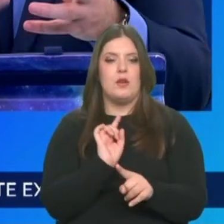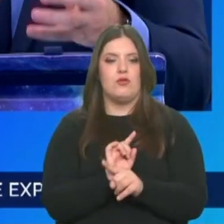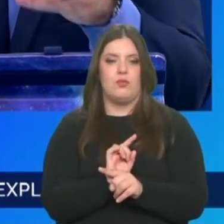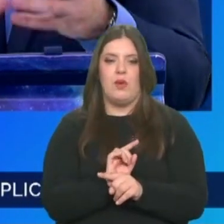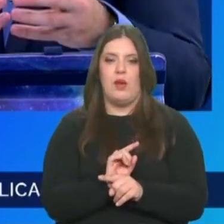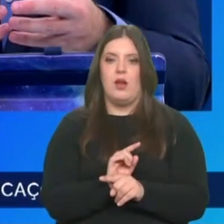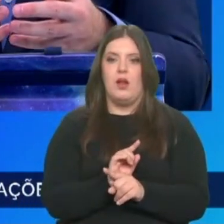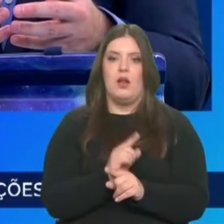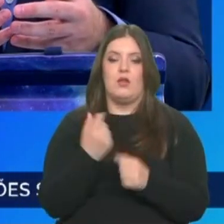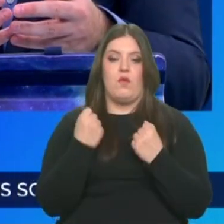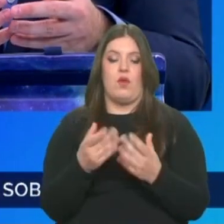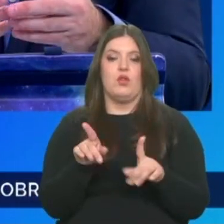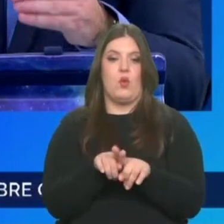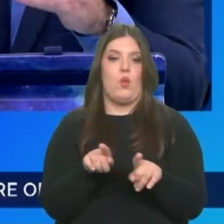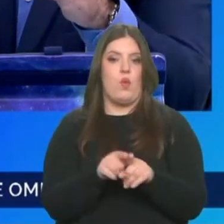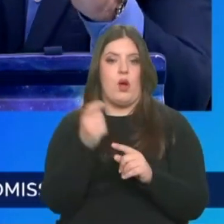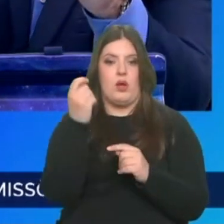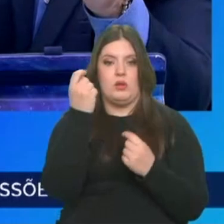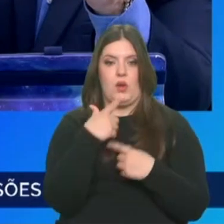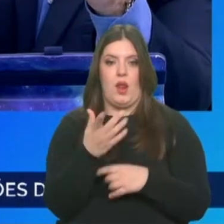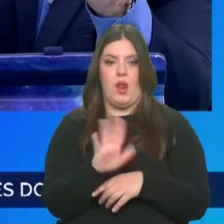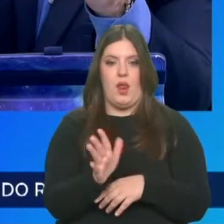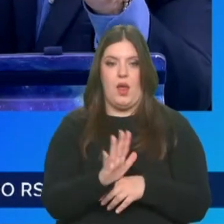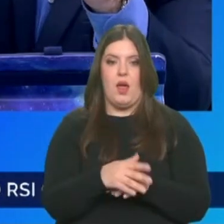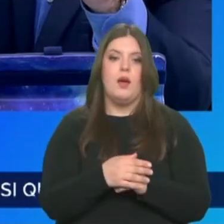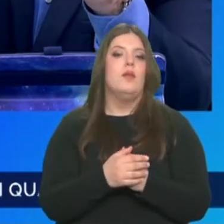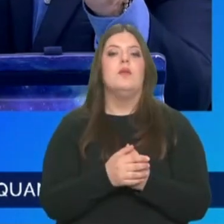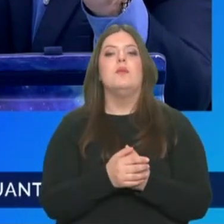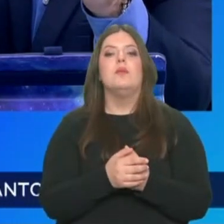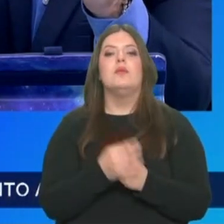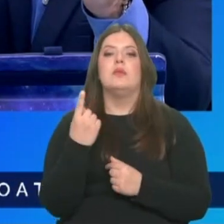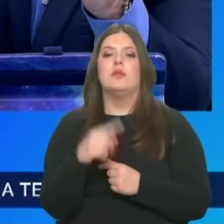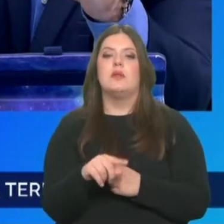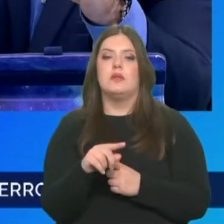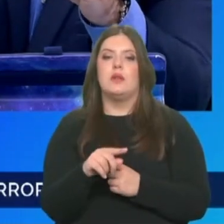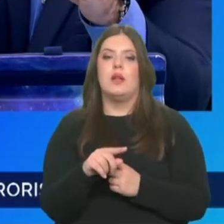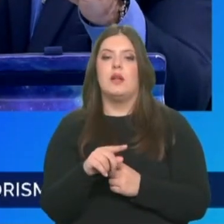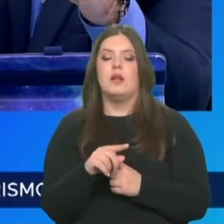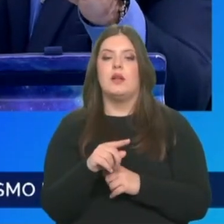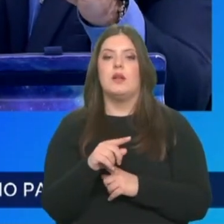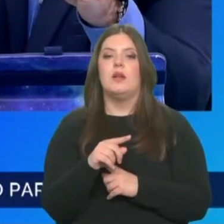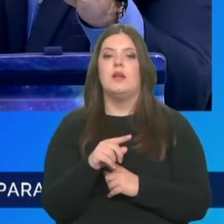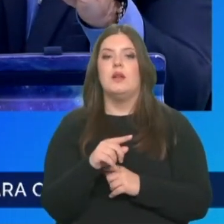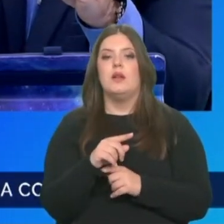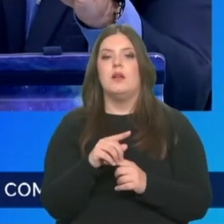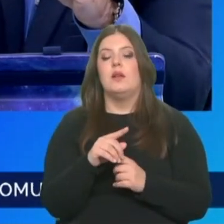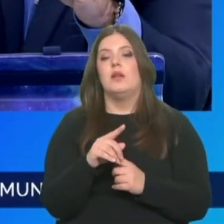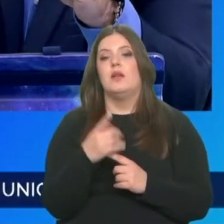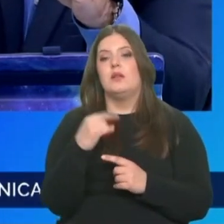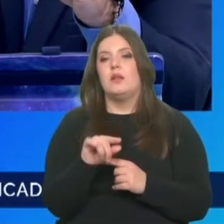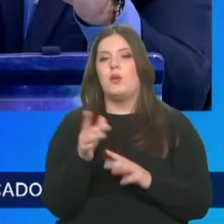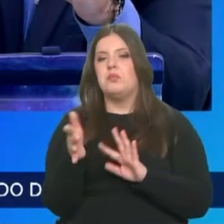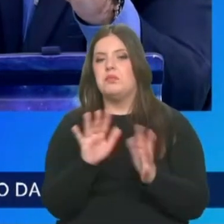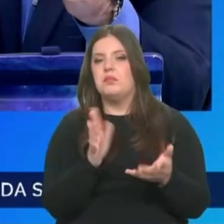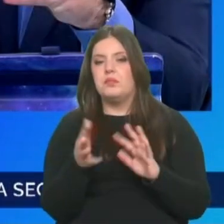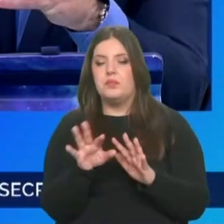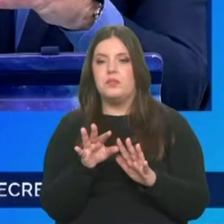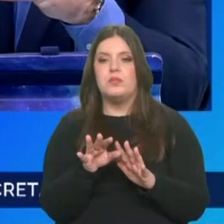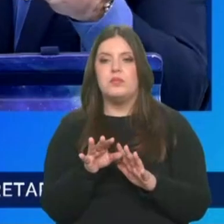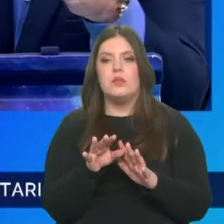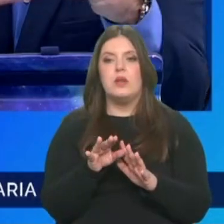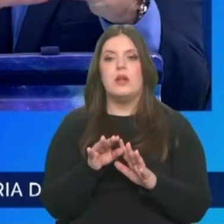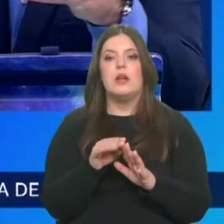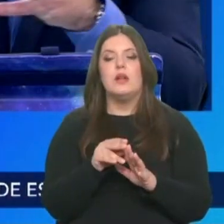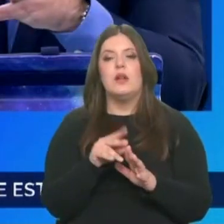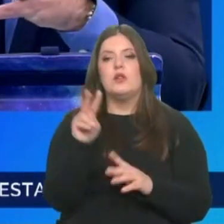são tão poderosas como o Sol, mas têm explosões que, se pudéssemos medir, são aparentemente do tipo da